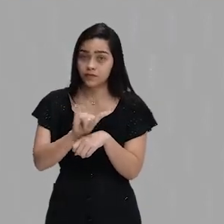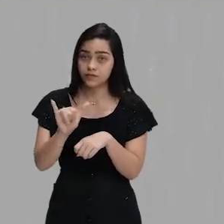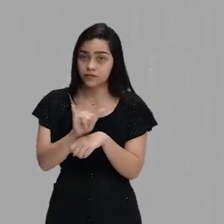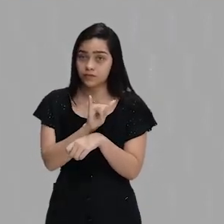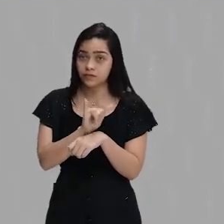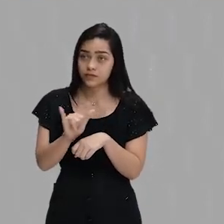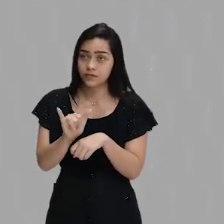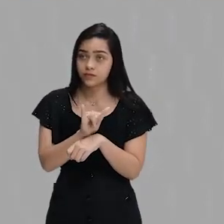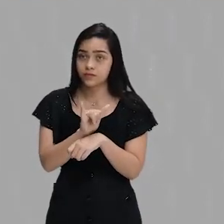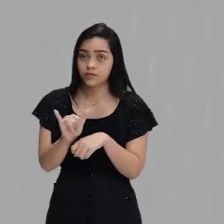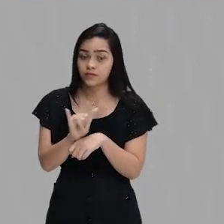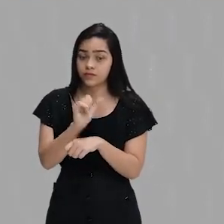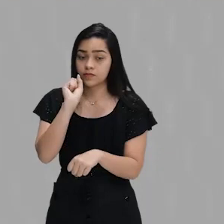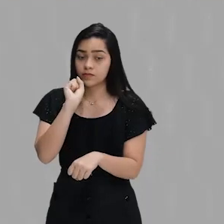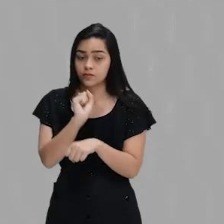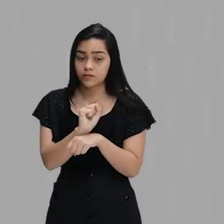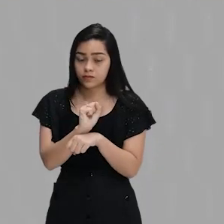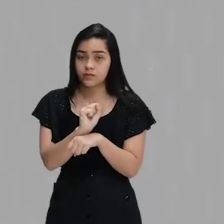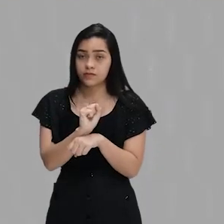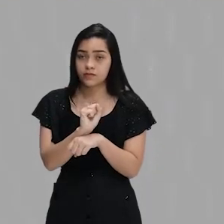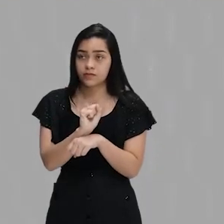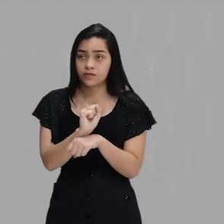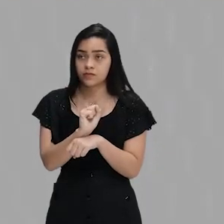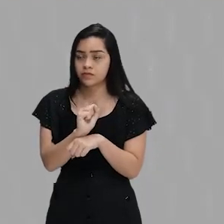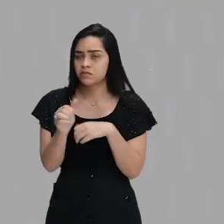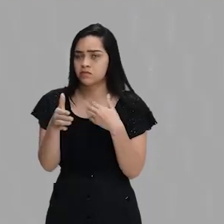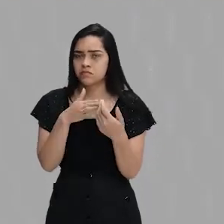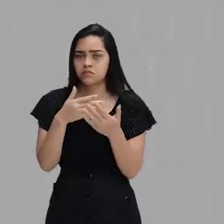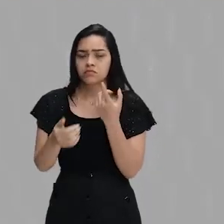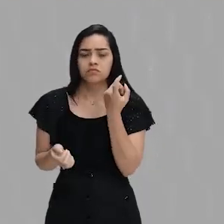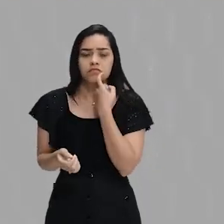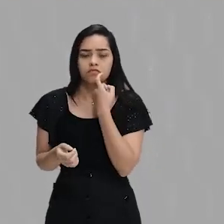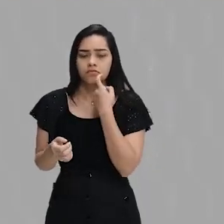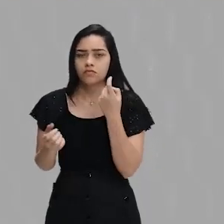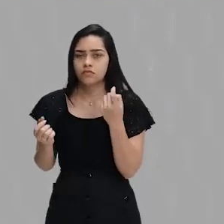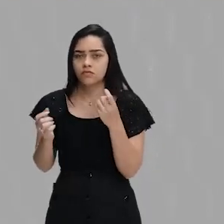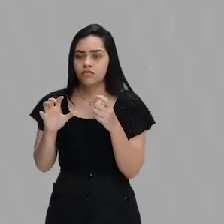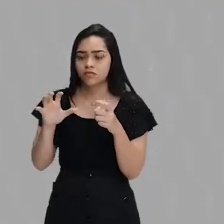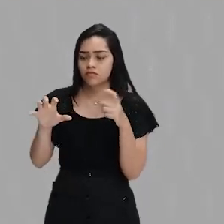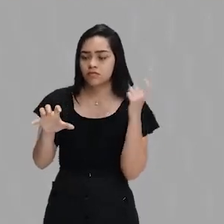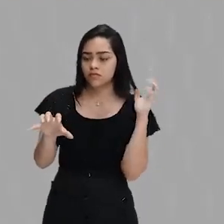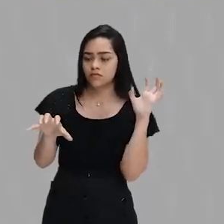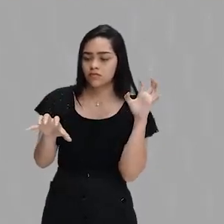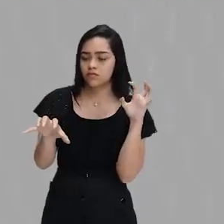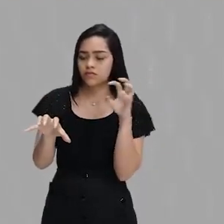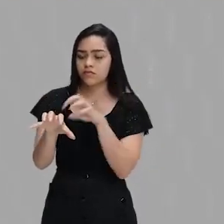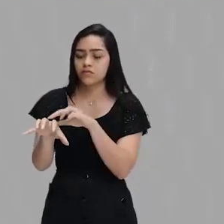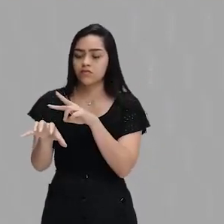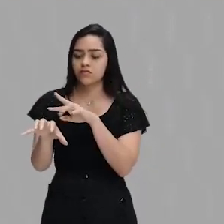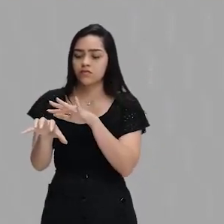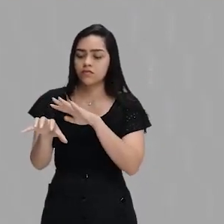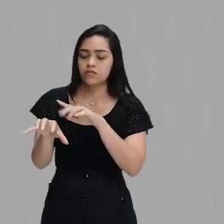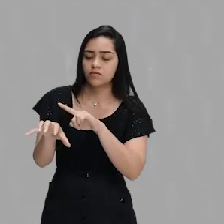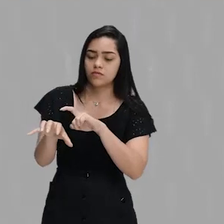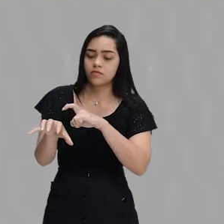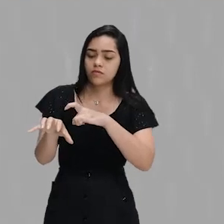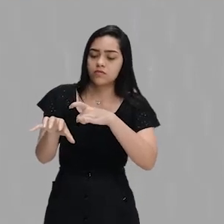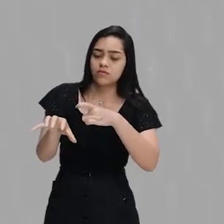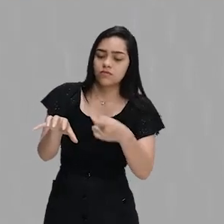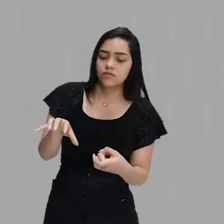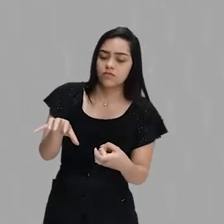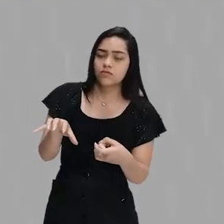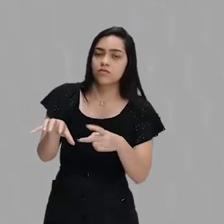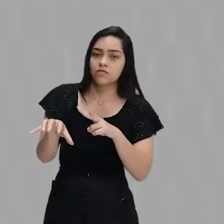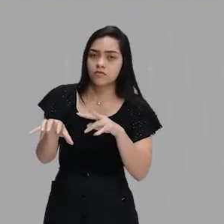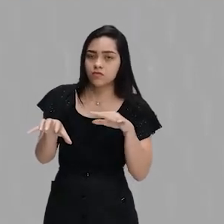uma paralisação. Né? Se qualquer tipo de peixe, se ele tocar na anêmona do mar, ele vai desmaiar instantaneamente. E aí a anêmona